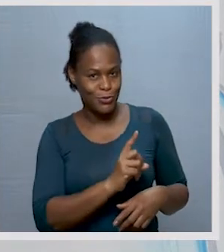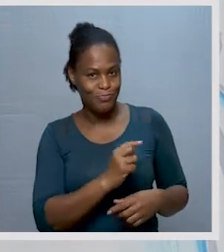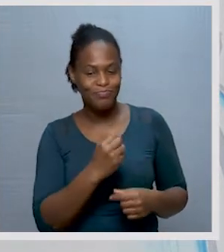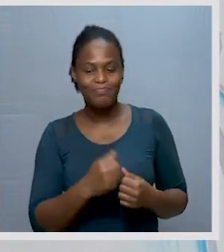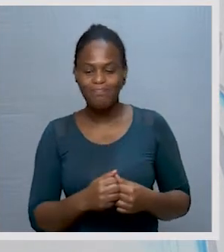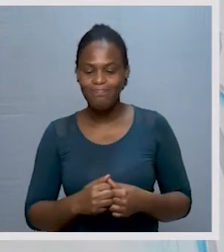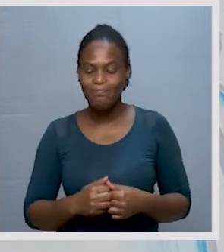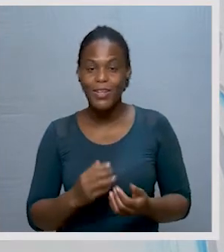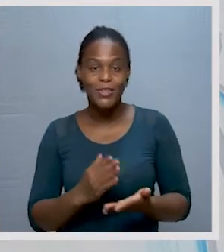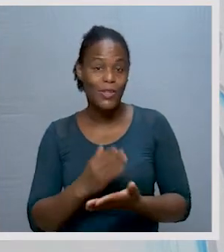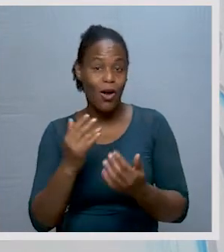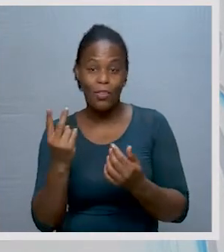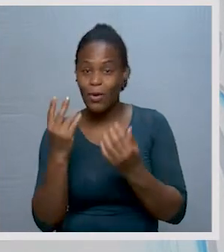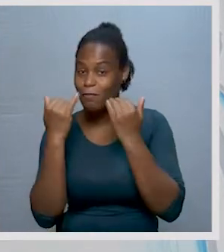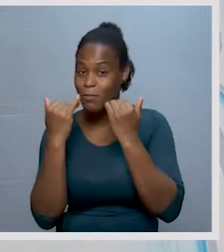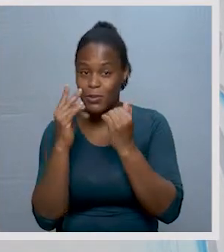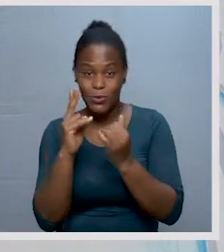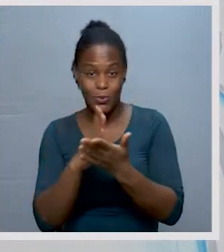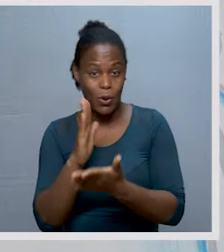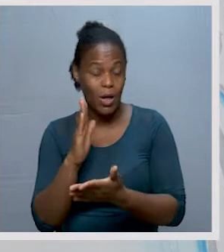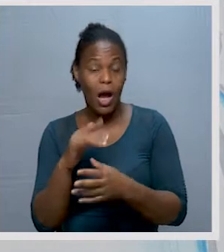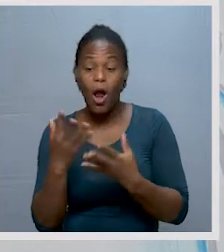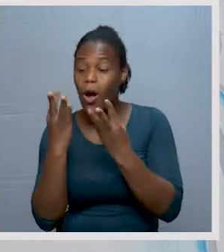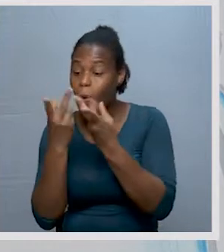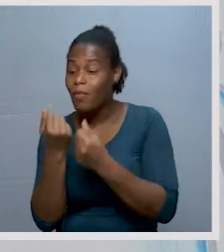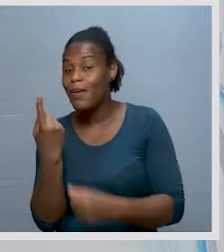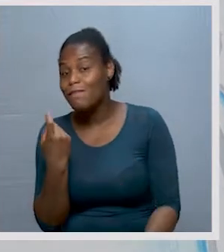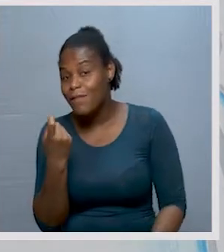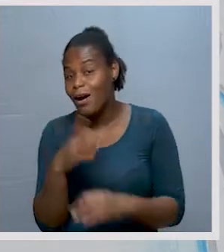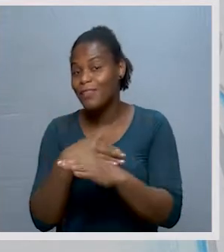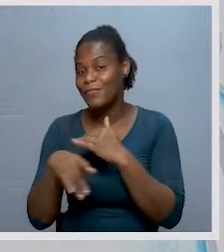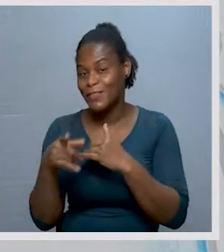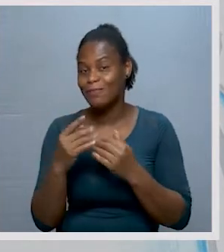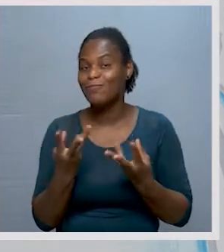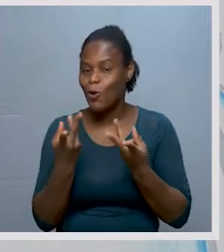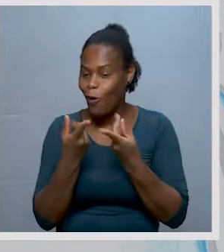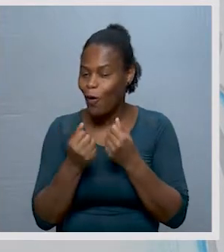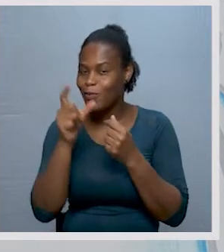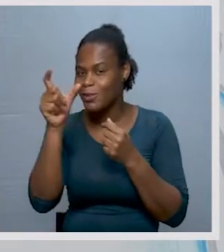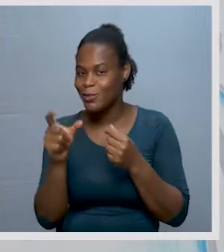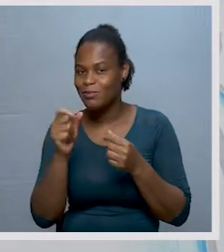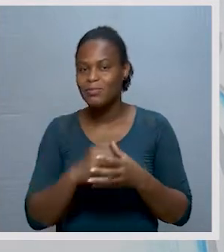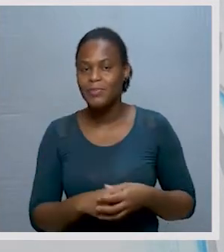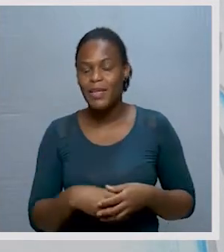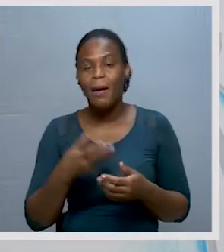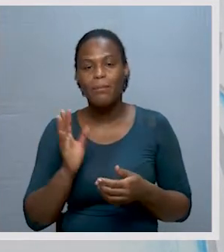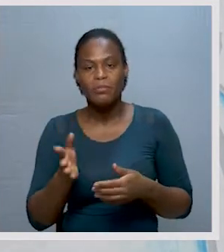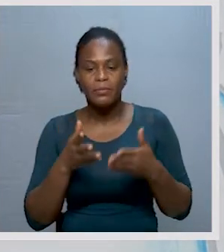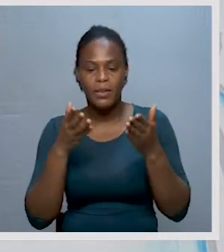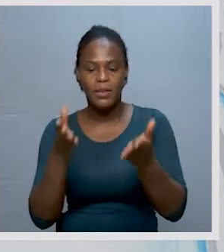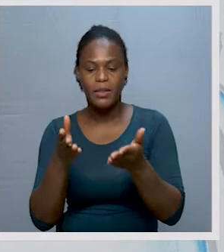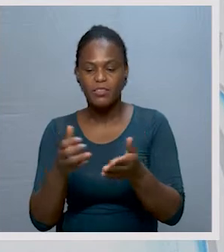temos os dados, mas ainda nós não temos a solução. Então, nós vamos ter uma pequena ajuda